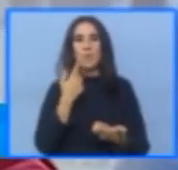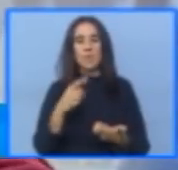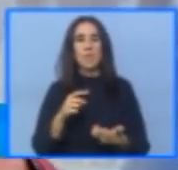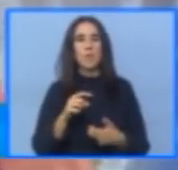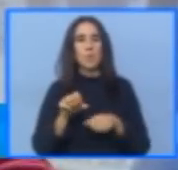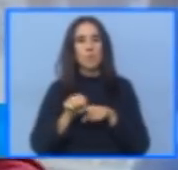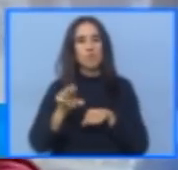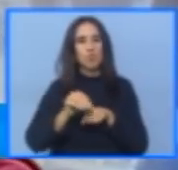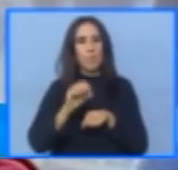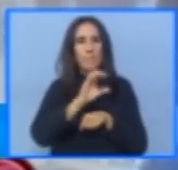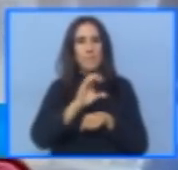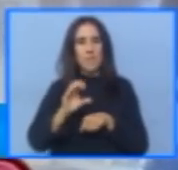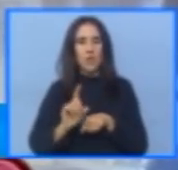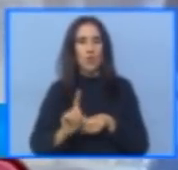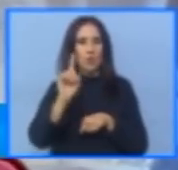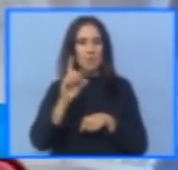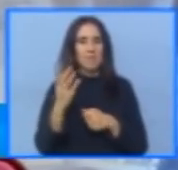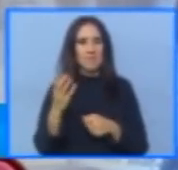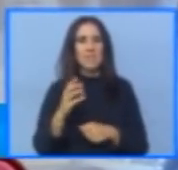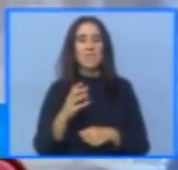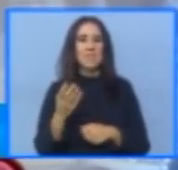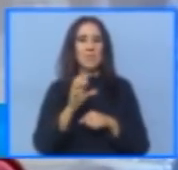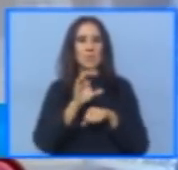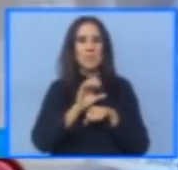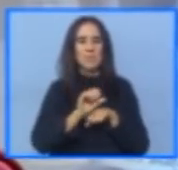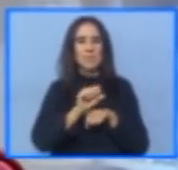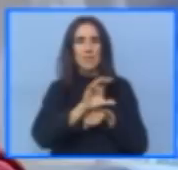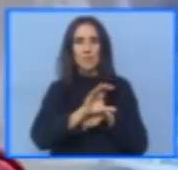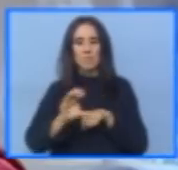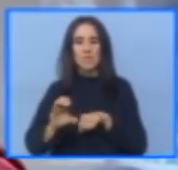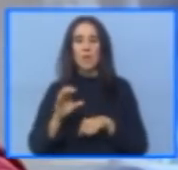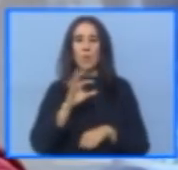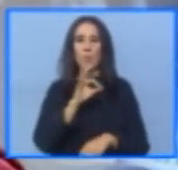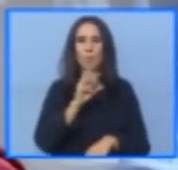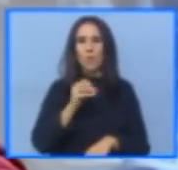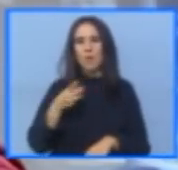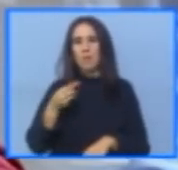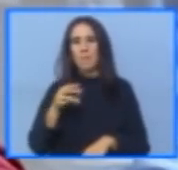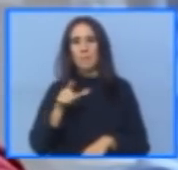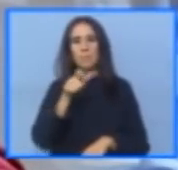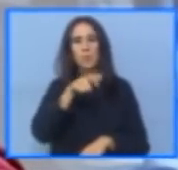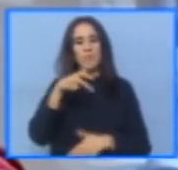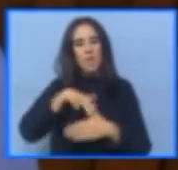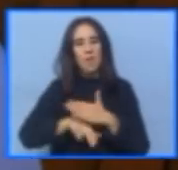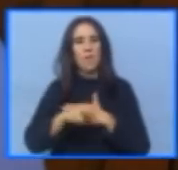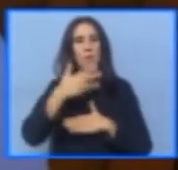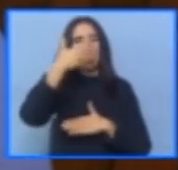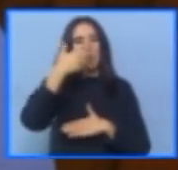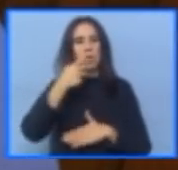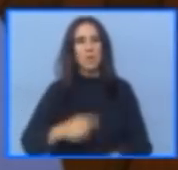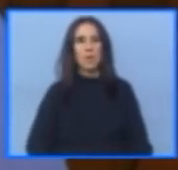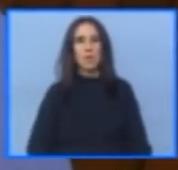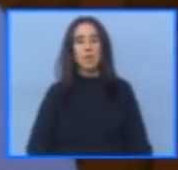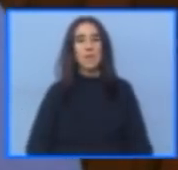Shopping, que é um centro comercial onde entram cerca de 80 a 90 mil pessoas por dia. E a paróquia aí